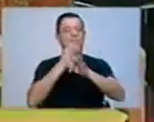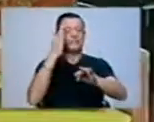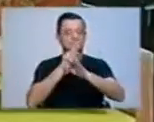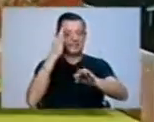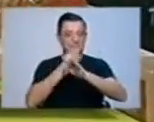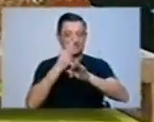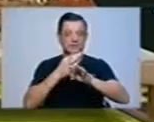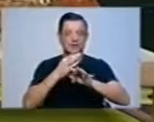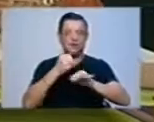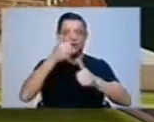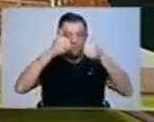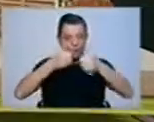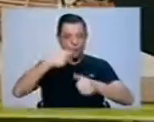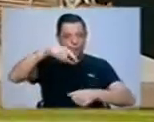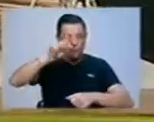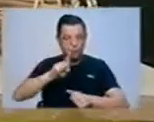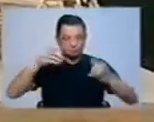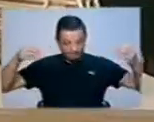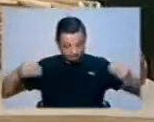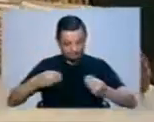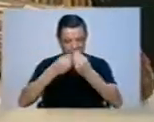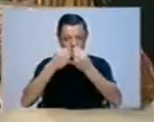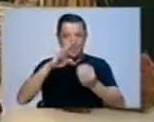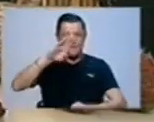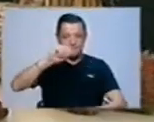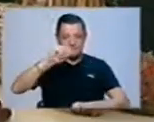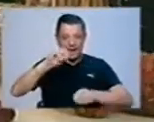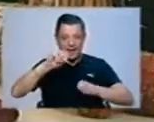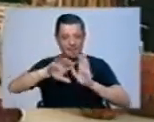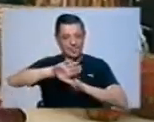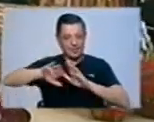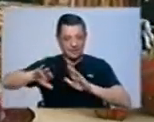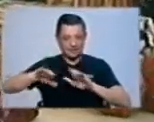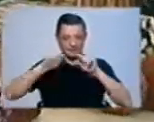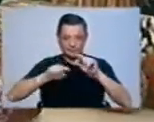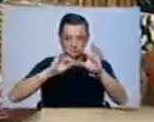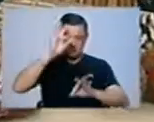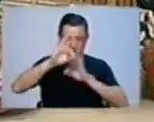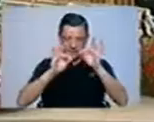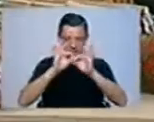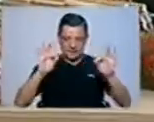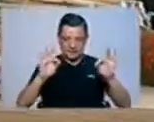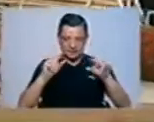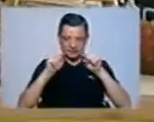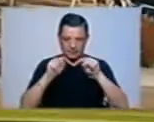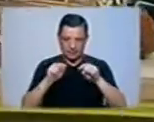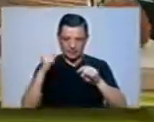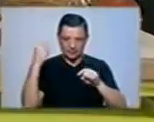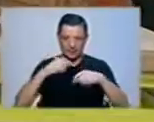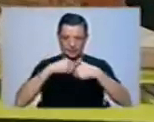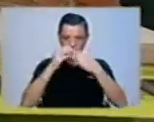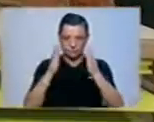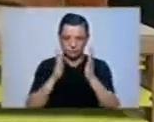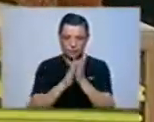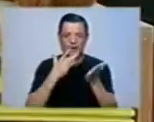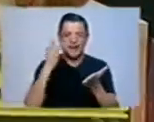entrada também no novo ano. E um beijinho ano para todos vocês. Com o pé direito. E temos um presente para você. Ah, sim. Ai, não esqueçam que a Isabel tem tudo isto